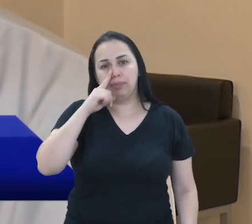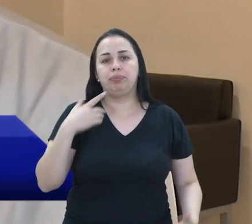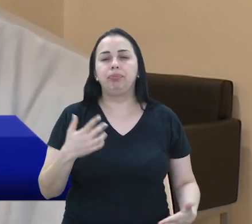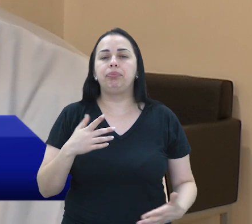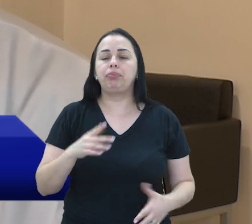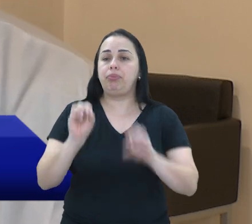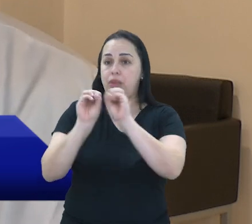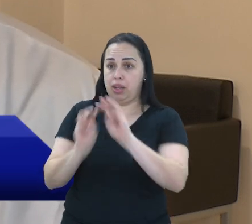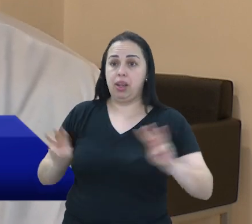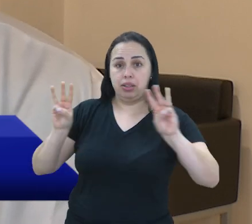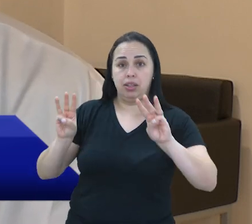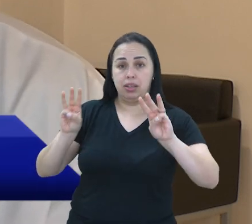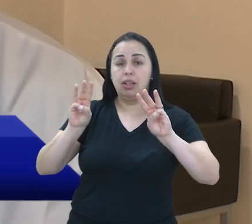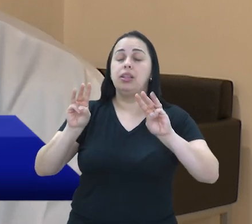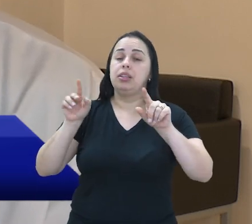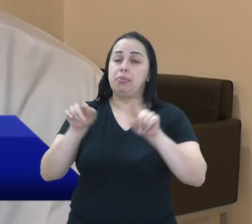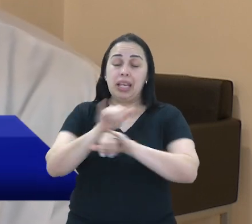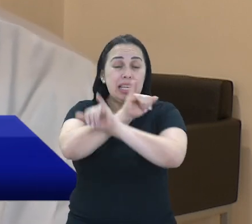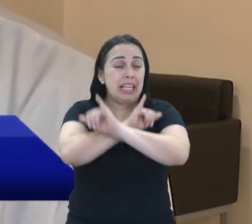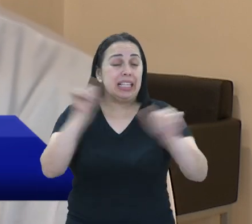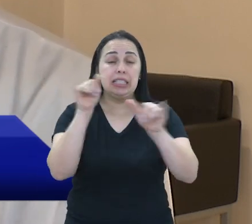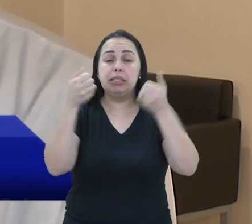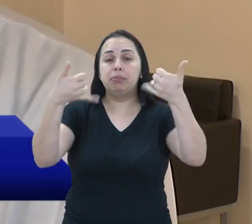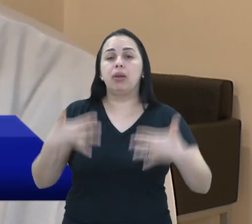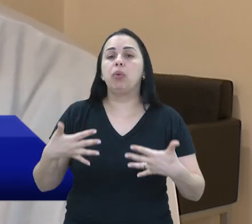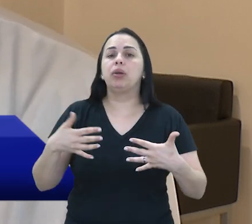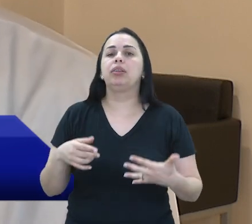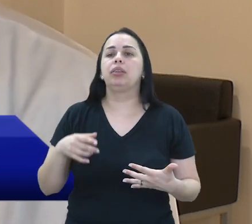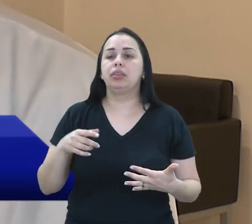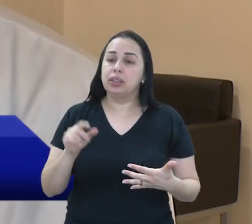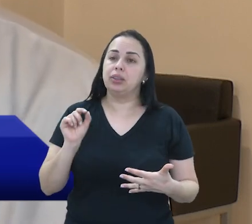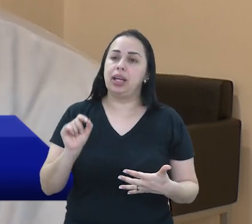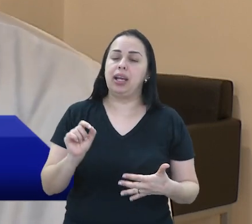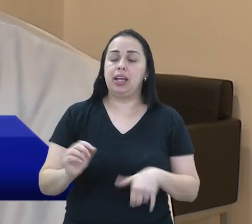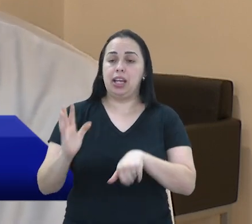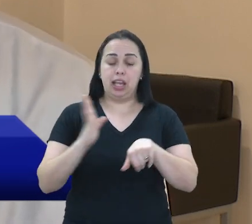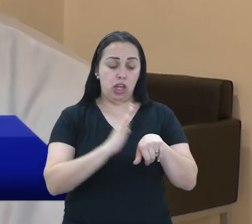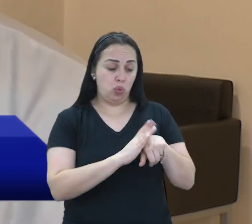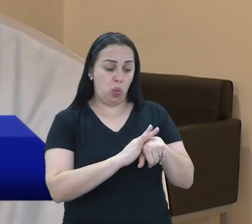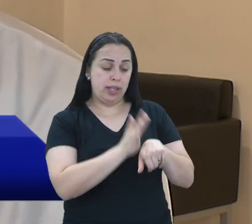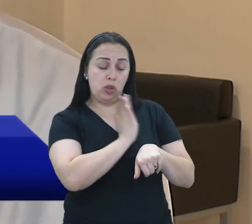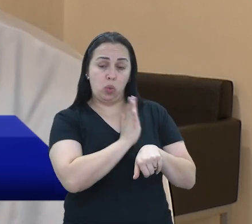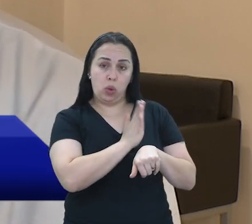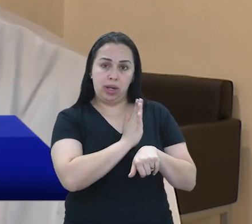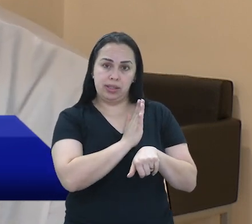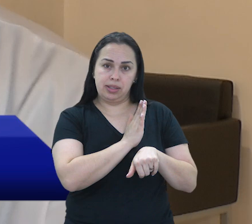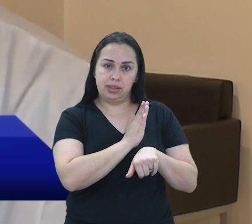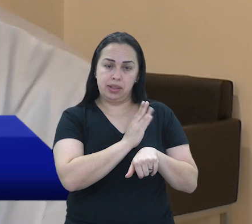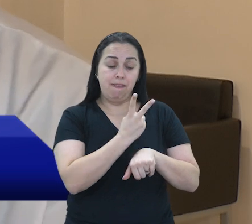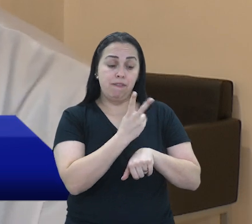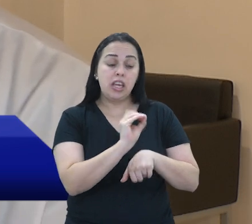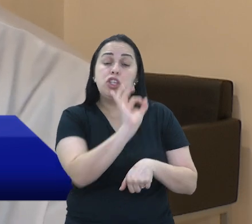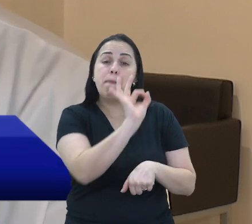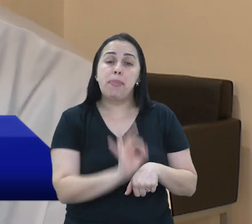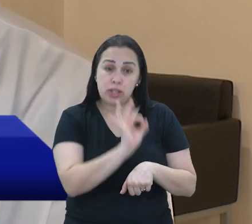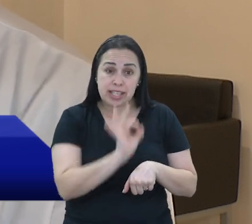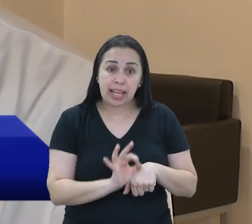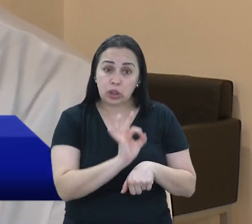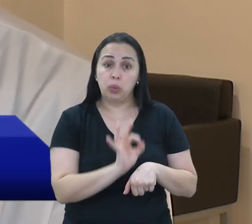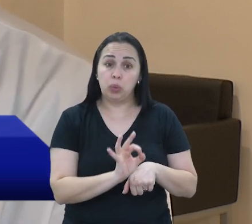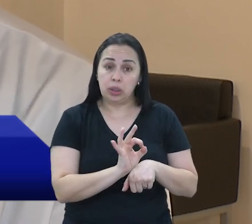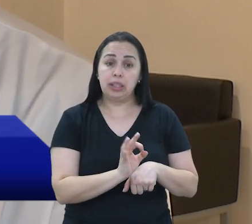a Organização Mundial de Saúde fala que as doenças cardiovasculares,